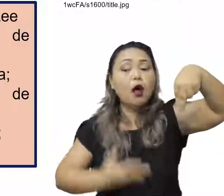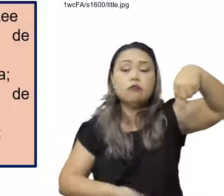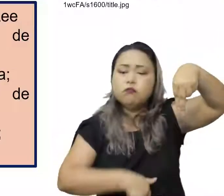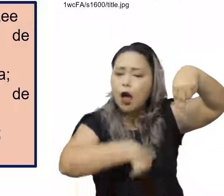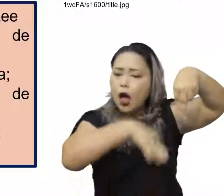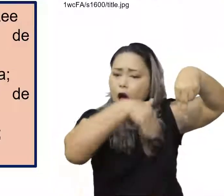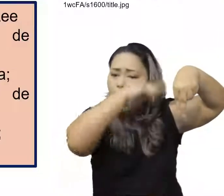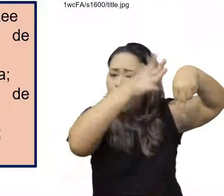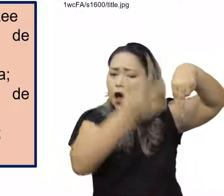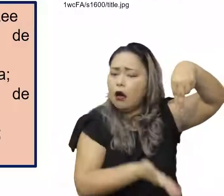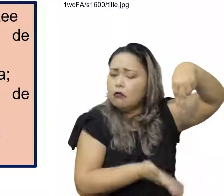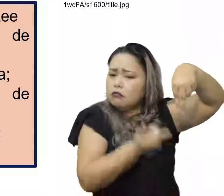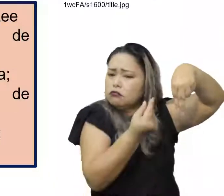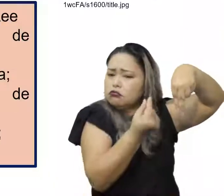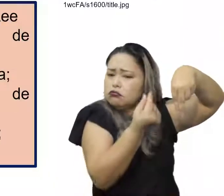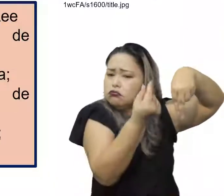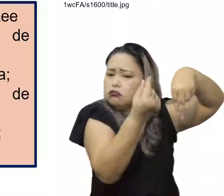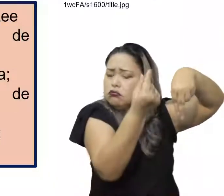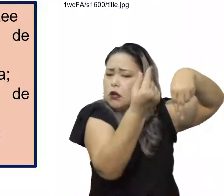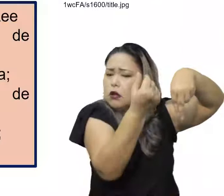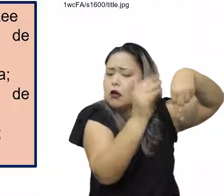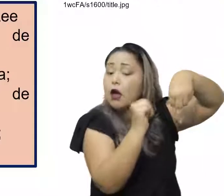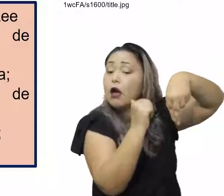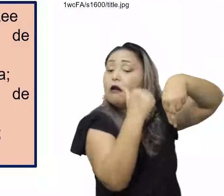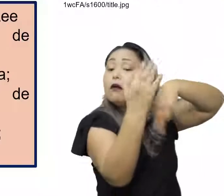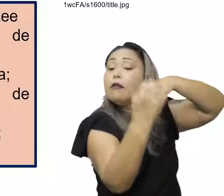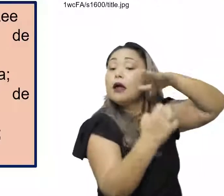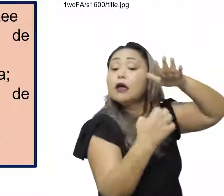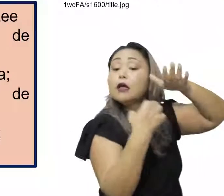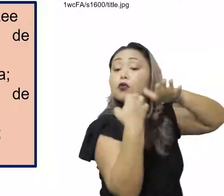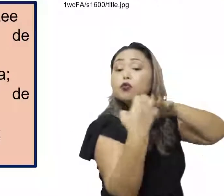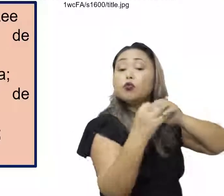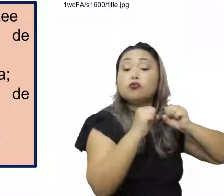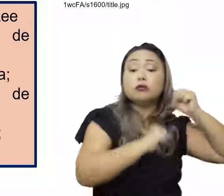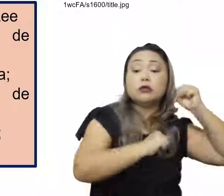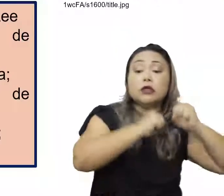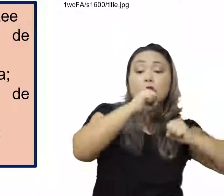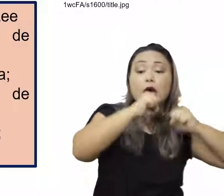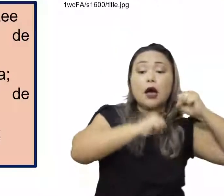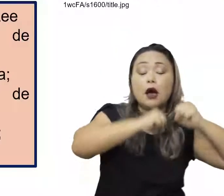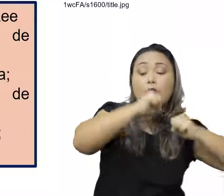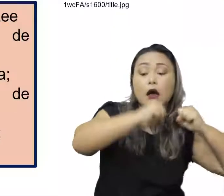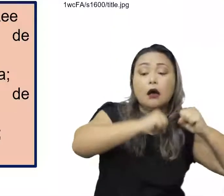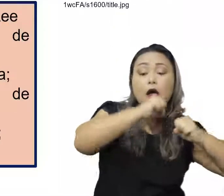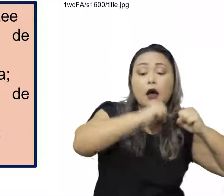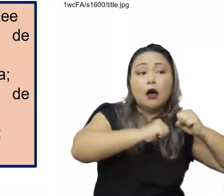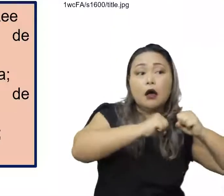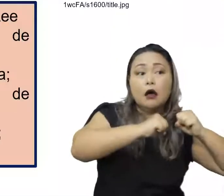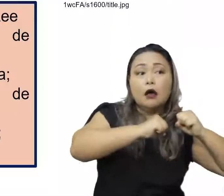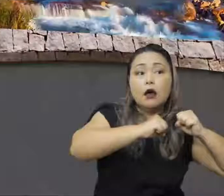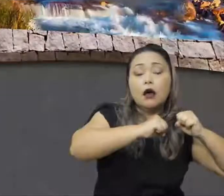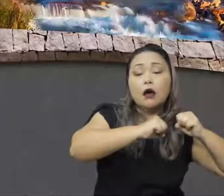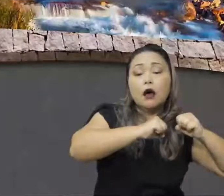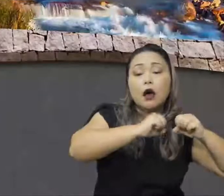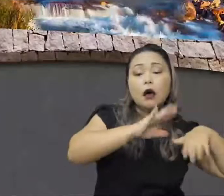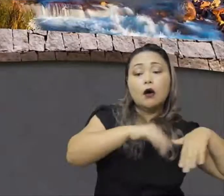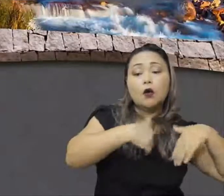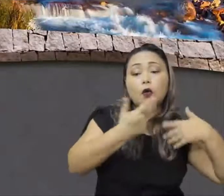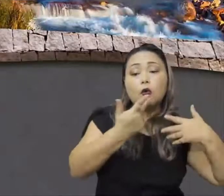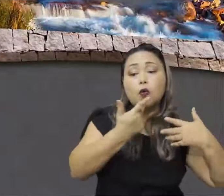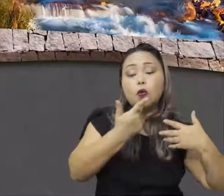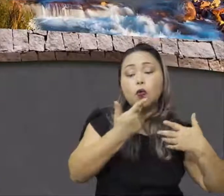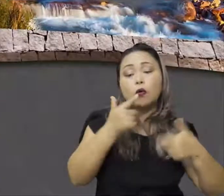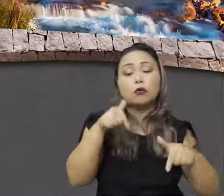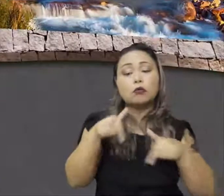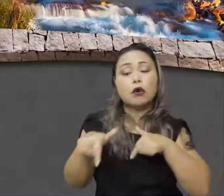desenvolveu e foi para a indústria, tá? Portanto, quando nós falamos